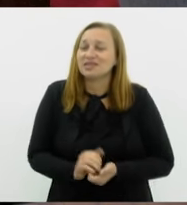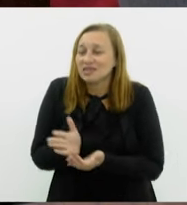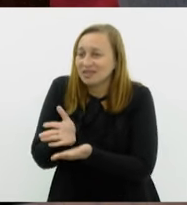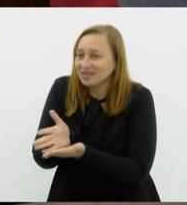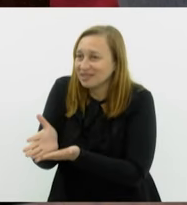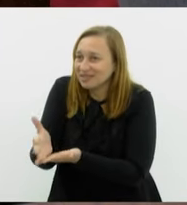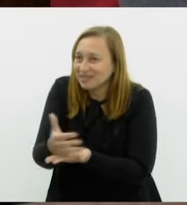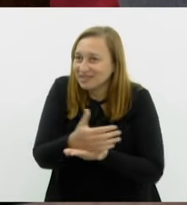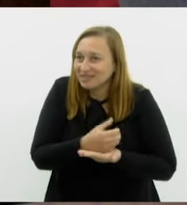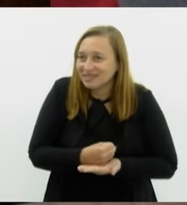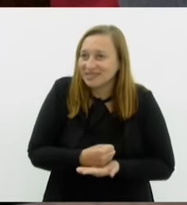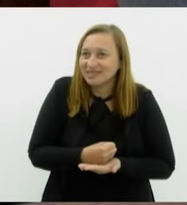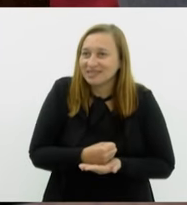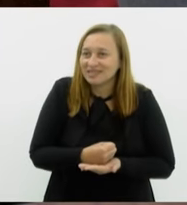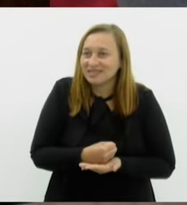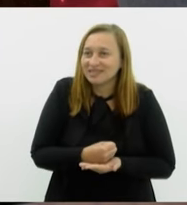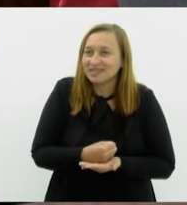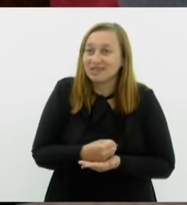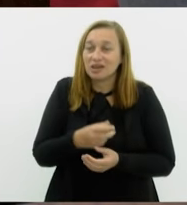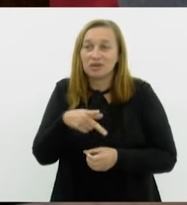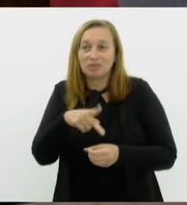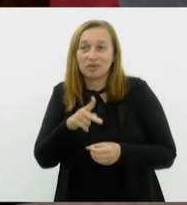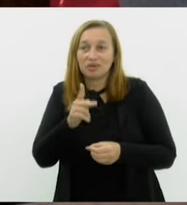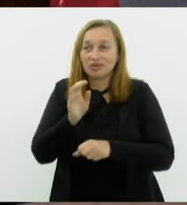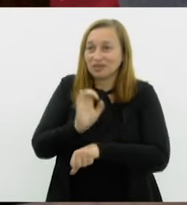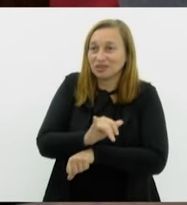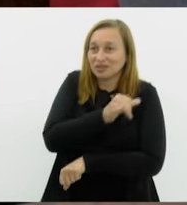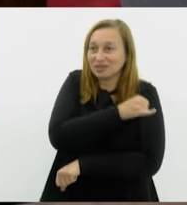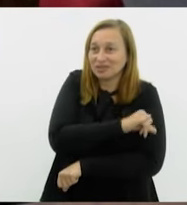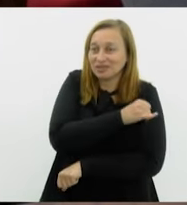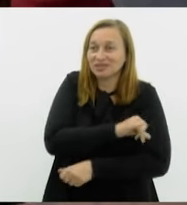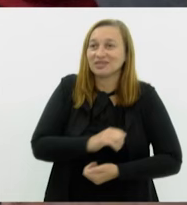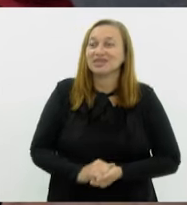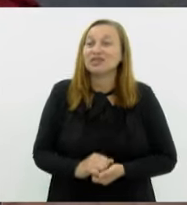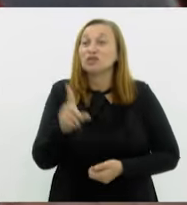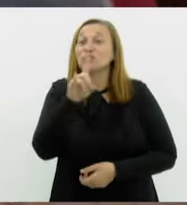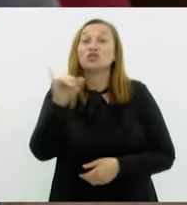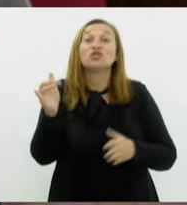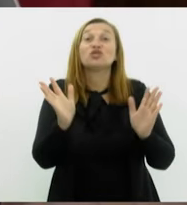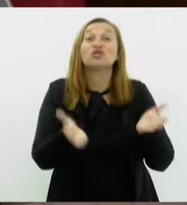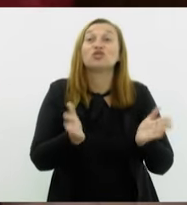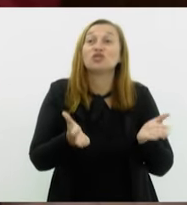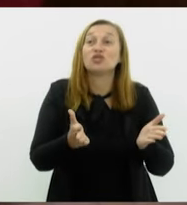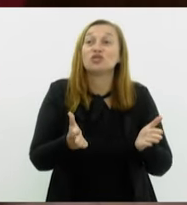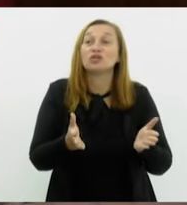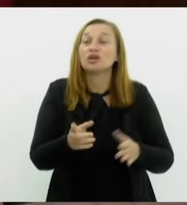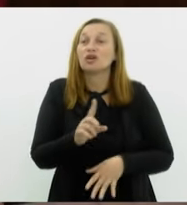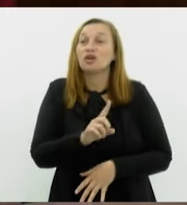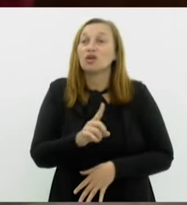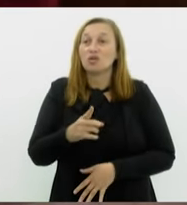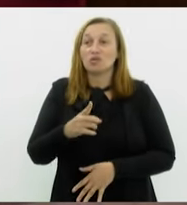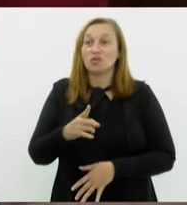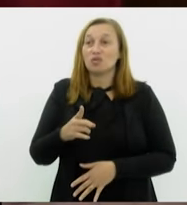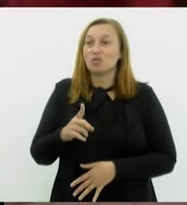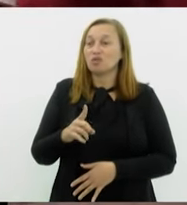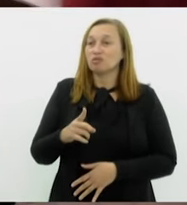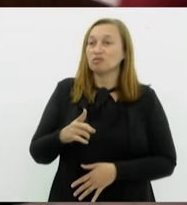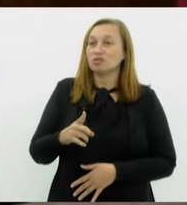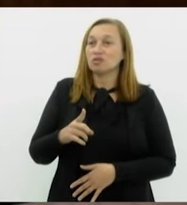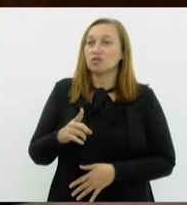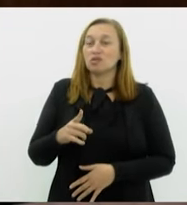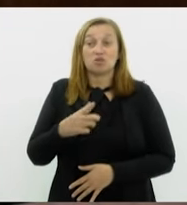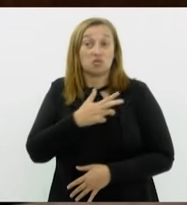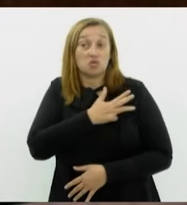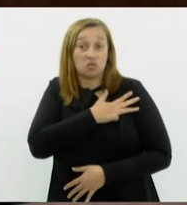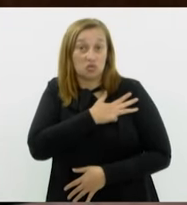arrecada, que é a atividade petrolífera aqui no estado do Rio. E, no dia de hoje, o desgoverno Lula tomou